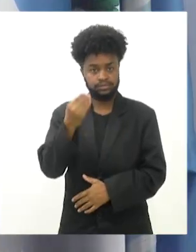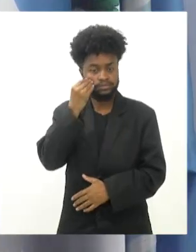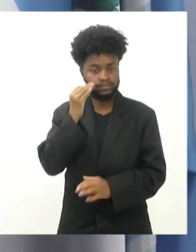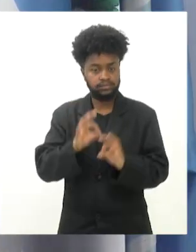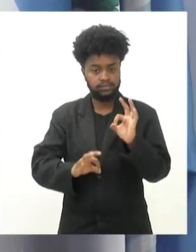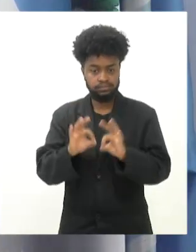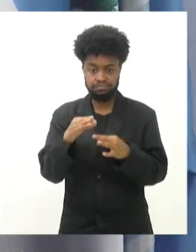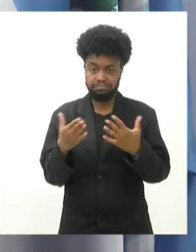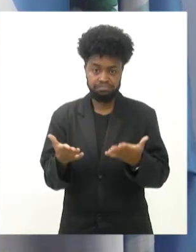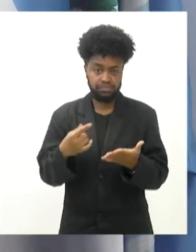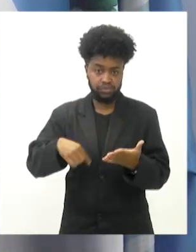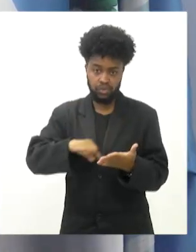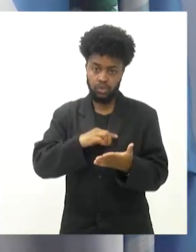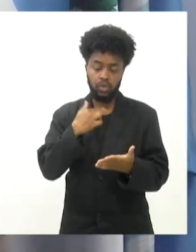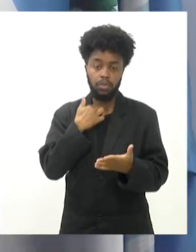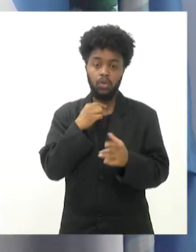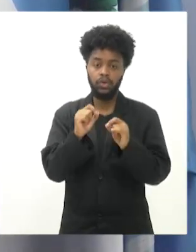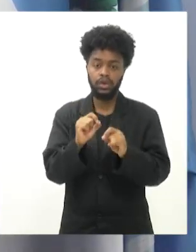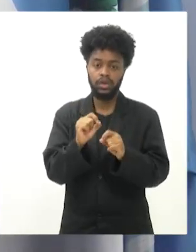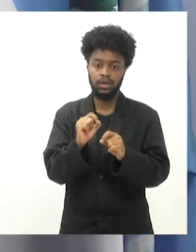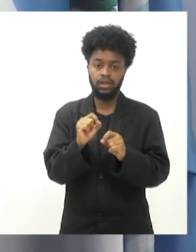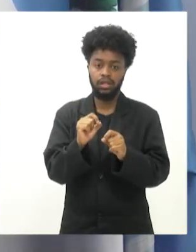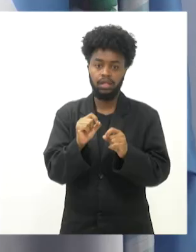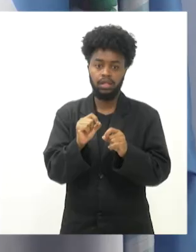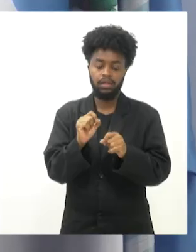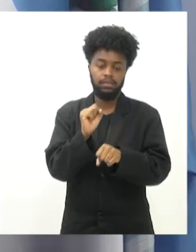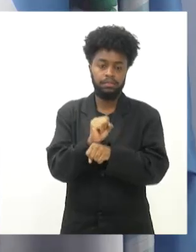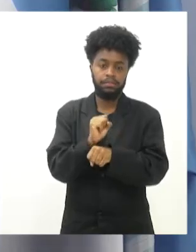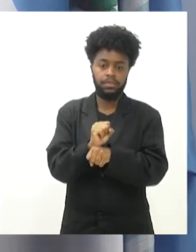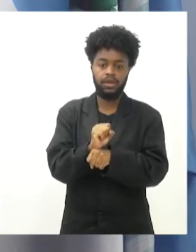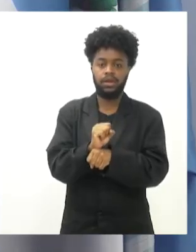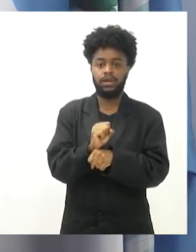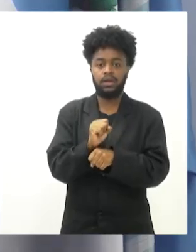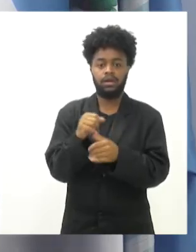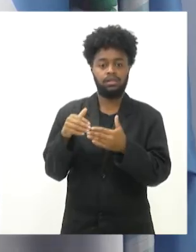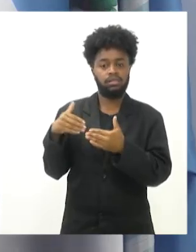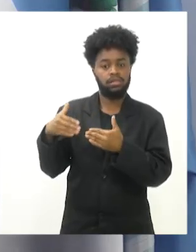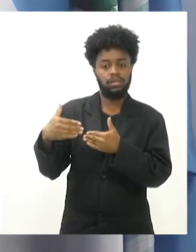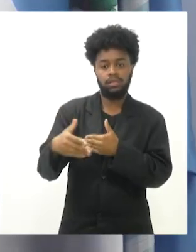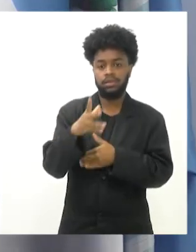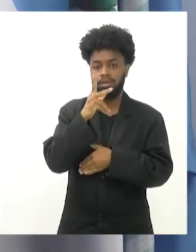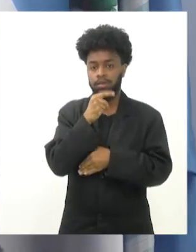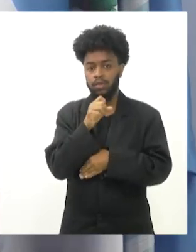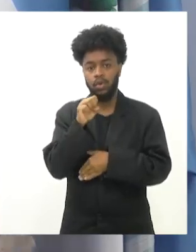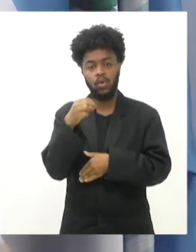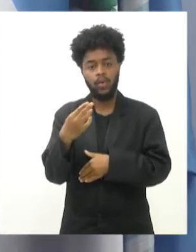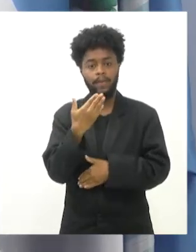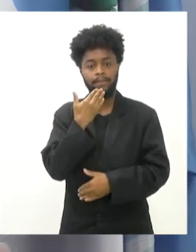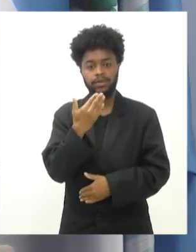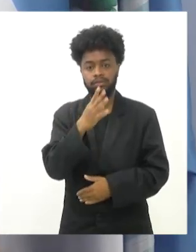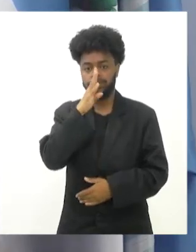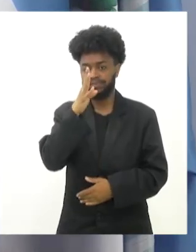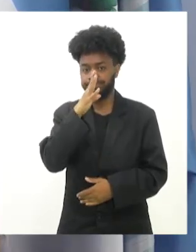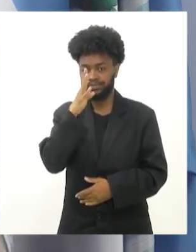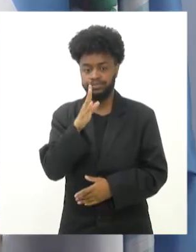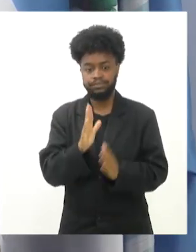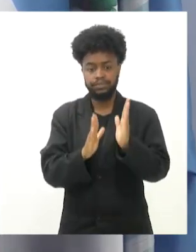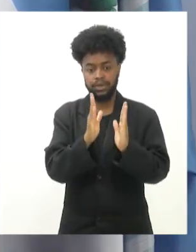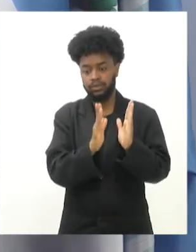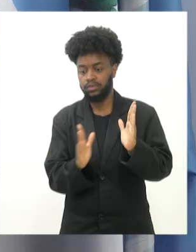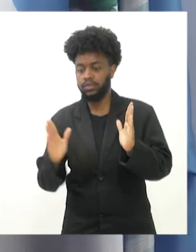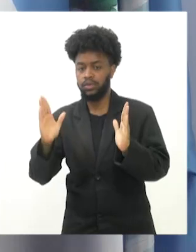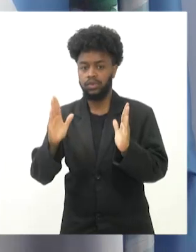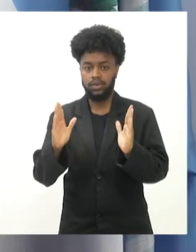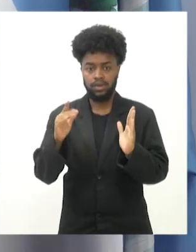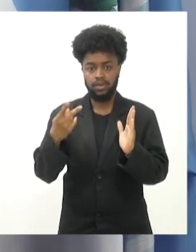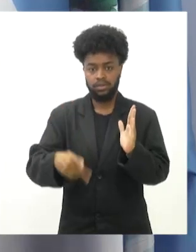pode, no jargão popular, engarrafar esse processo postergando ou pedindo deliberadamente prorrogação do nosso